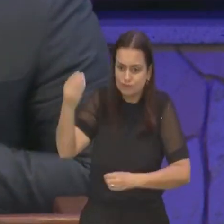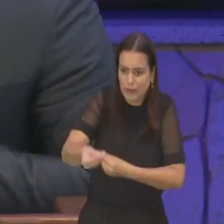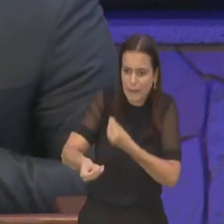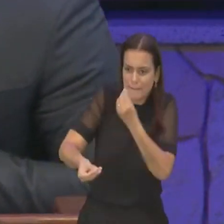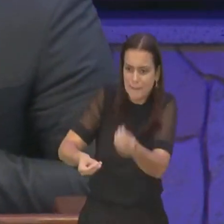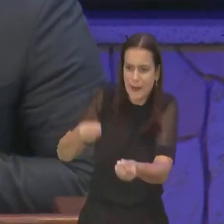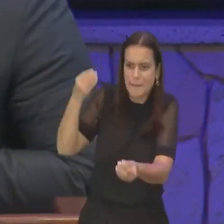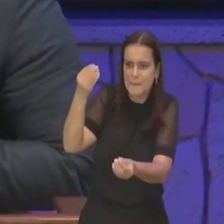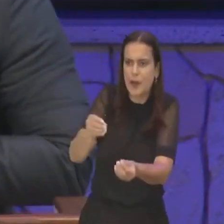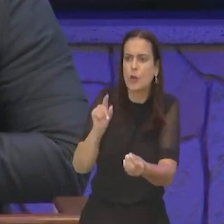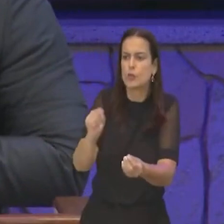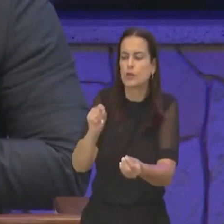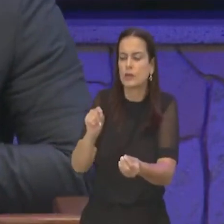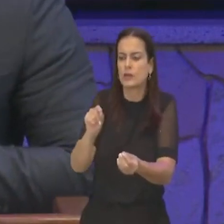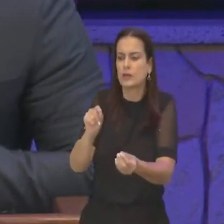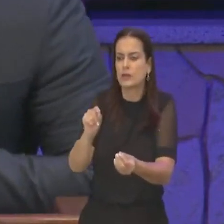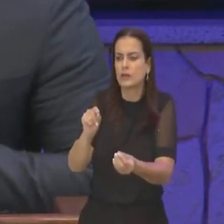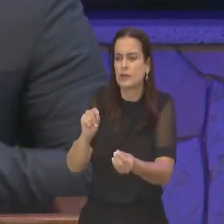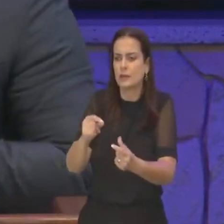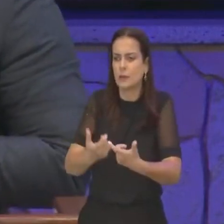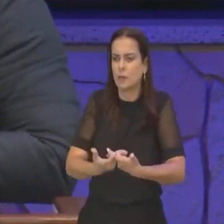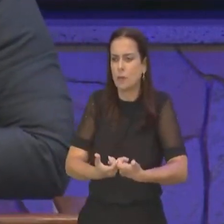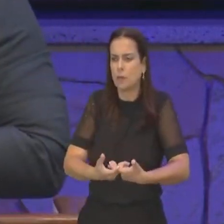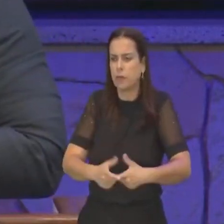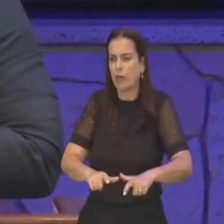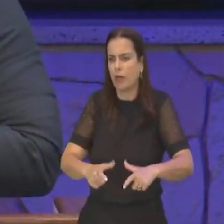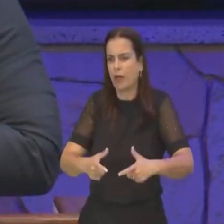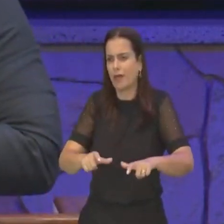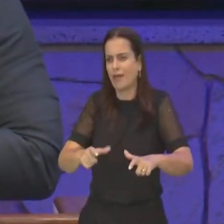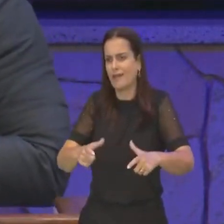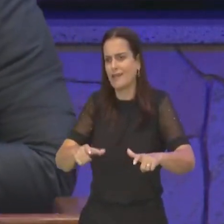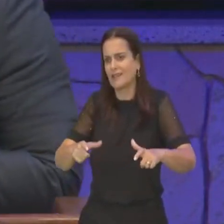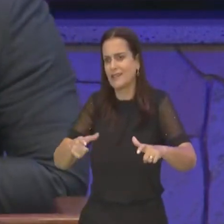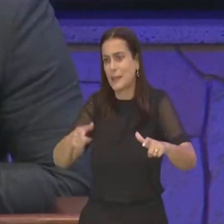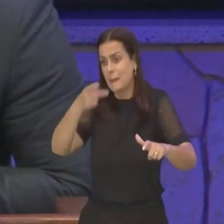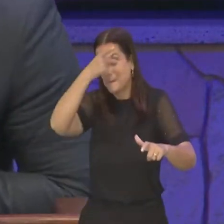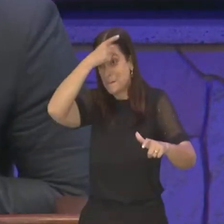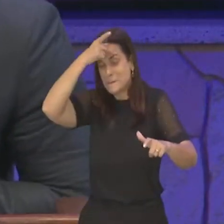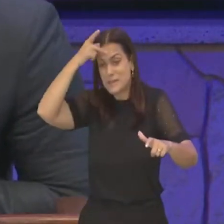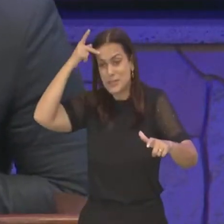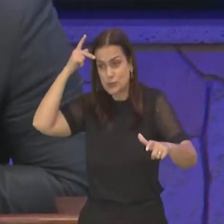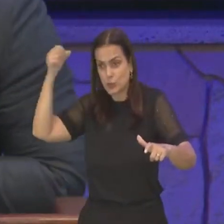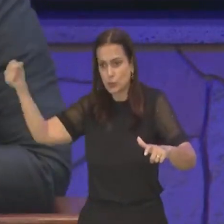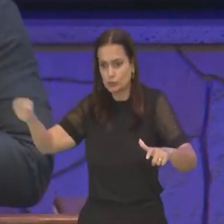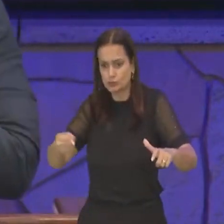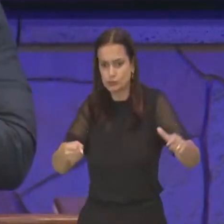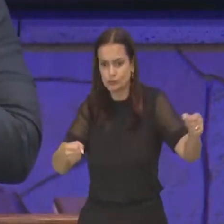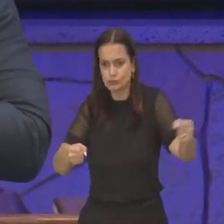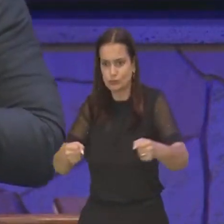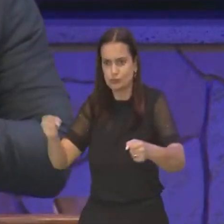nos mostra que o crescimento, as pessoas que iam se convertendo,